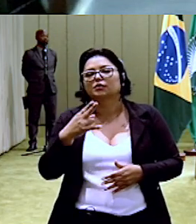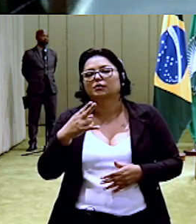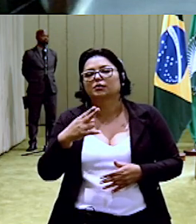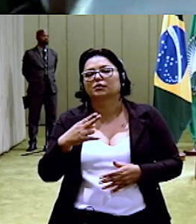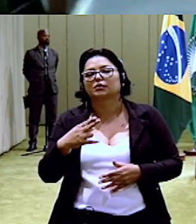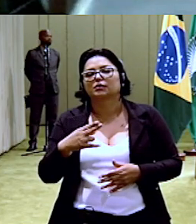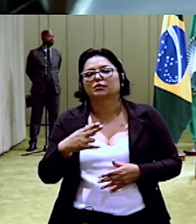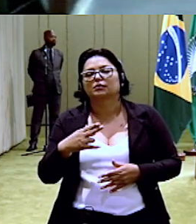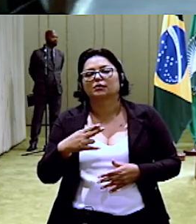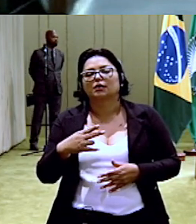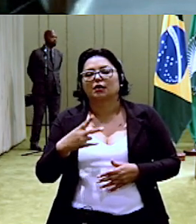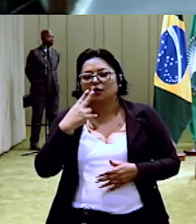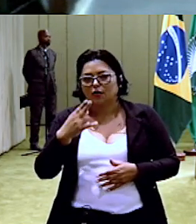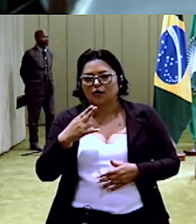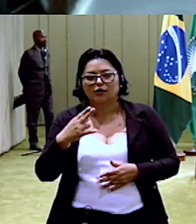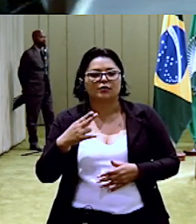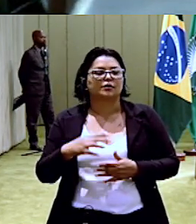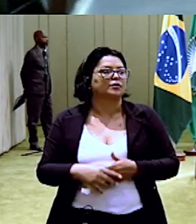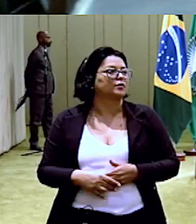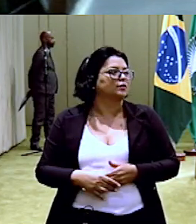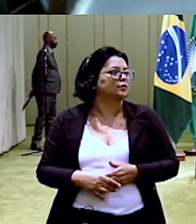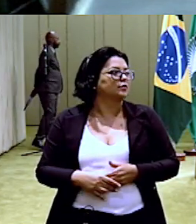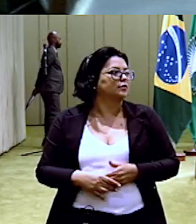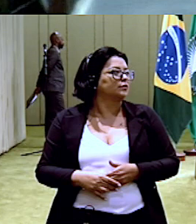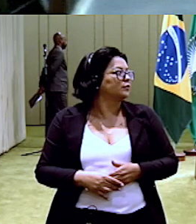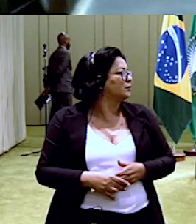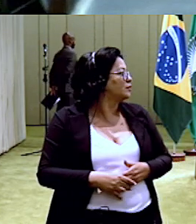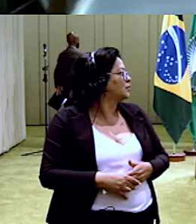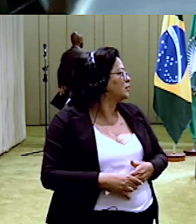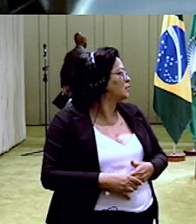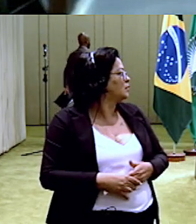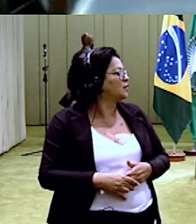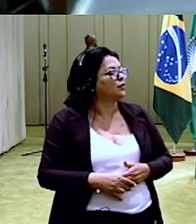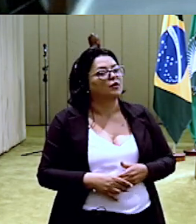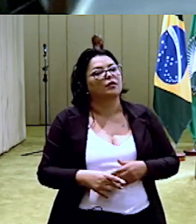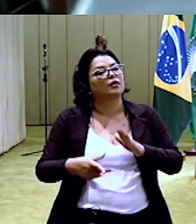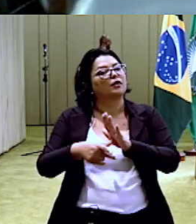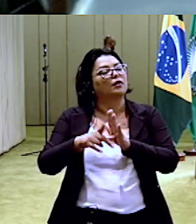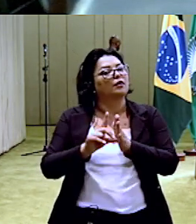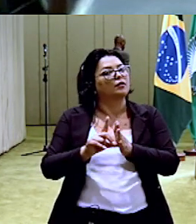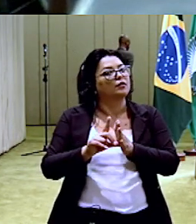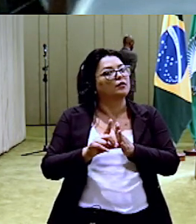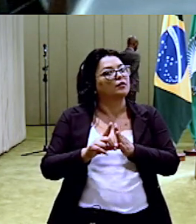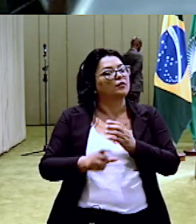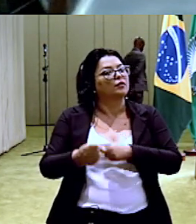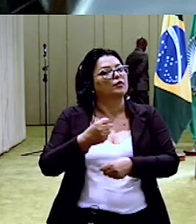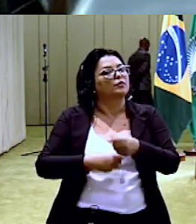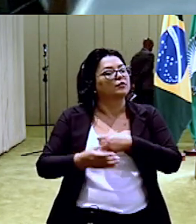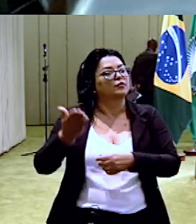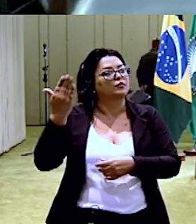senhora Natália Dias que vai se sentir mais envolvida com essas perguntas. Antes, nos